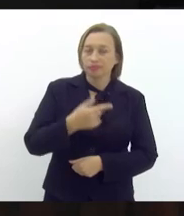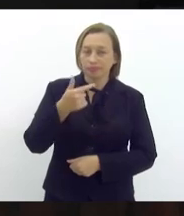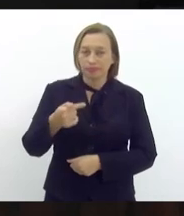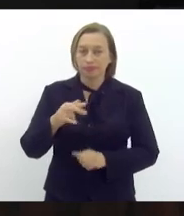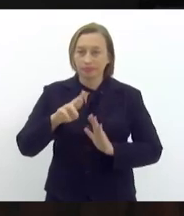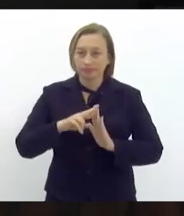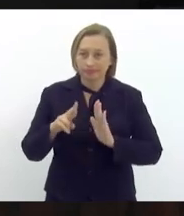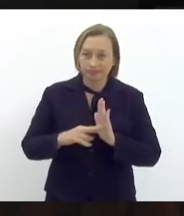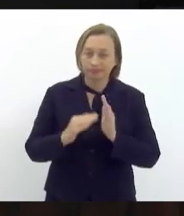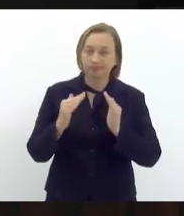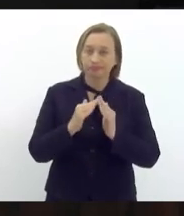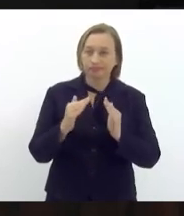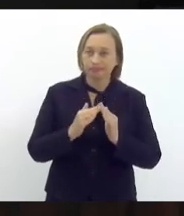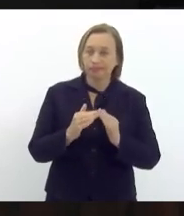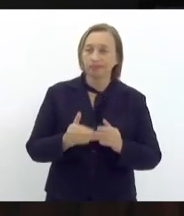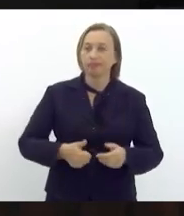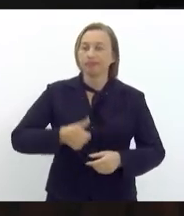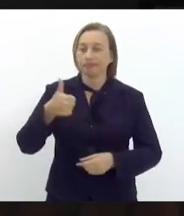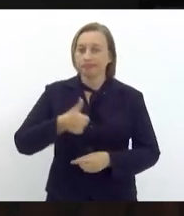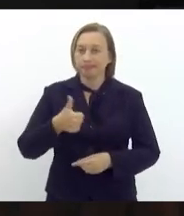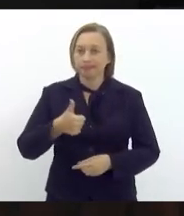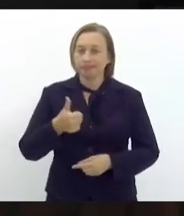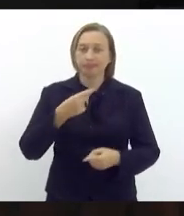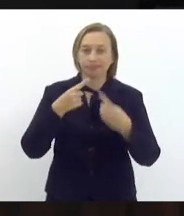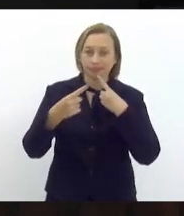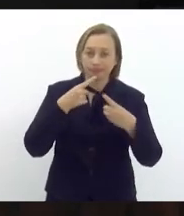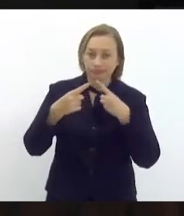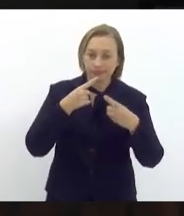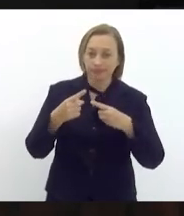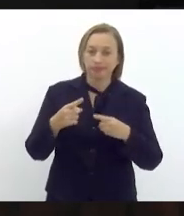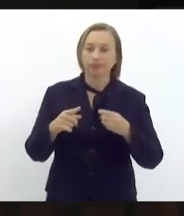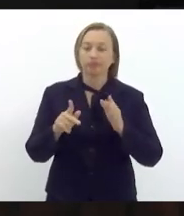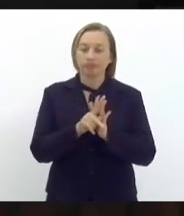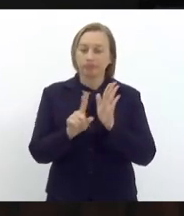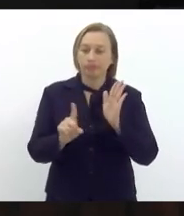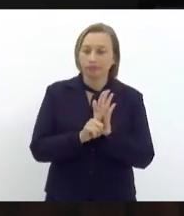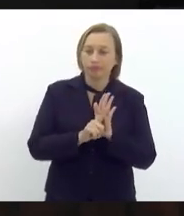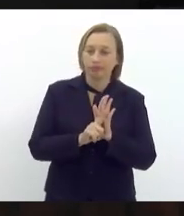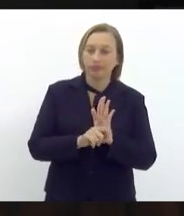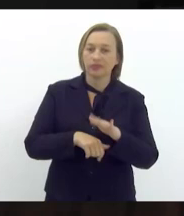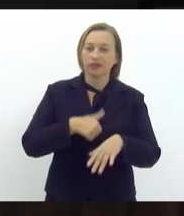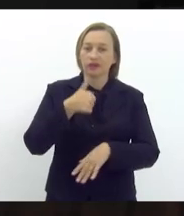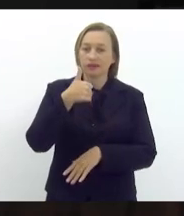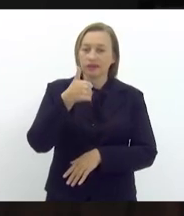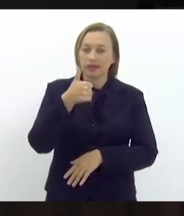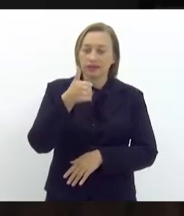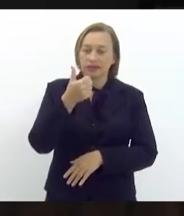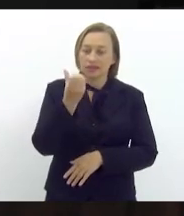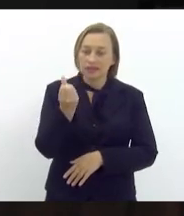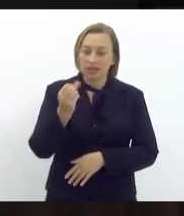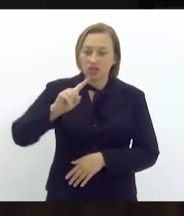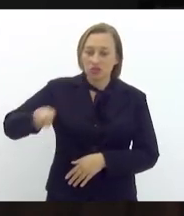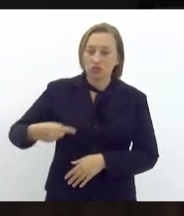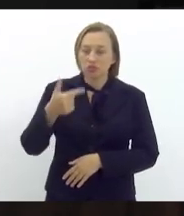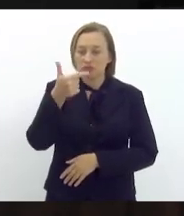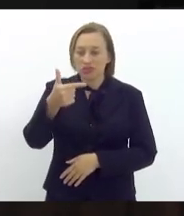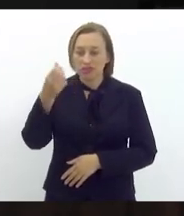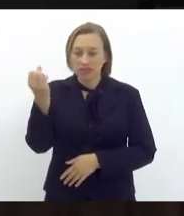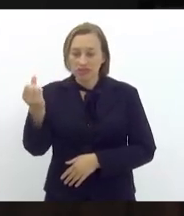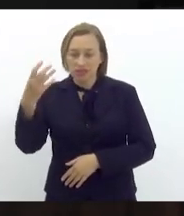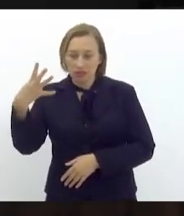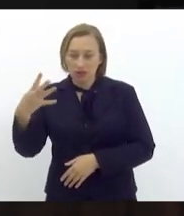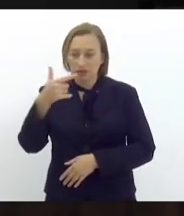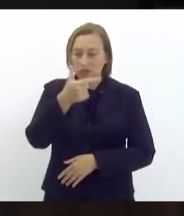regimento interno em tramitação ordinária em primeira discussão projeto de lei número 6.264 de